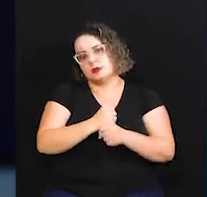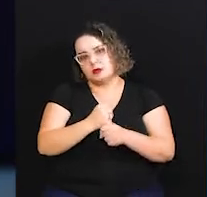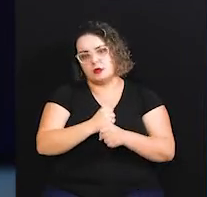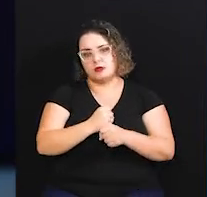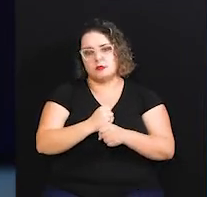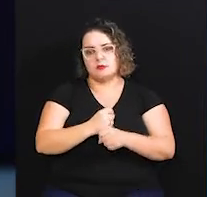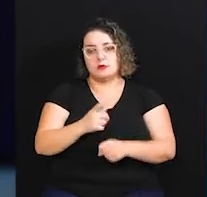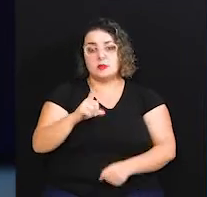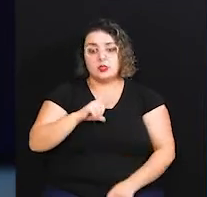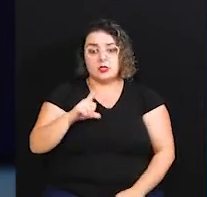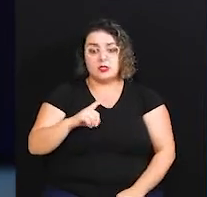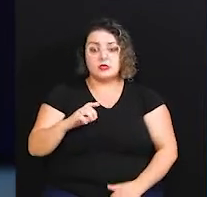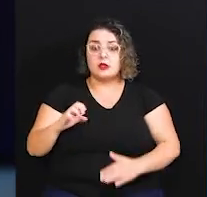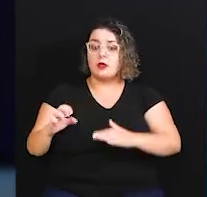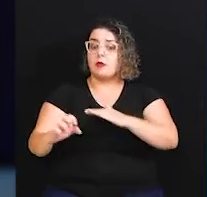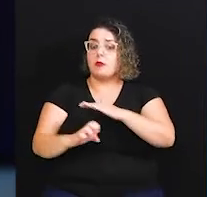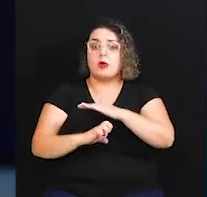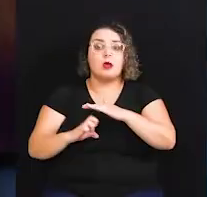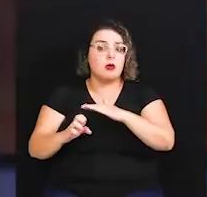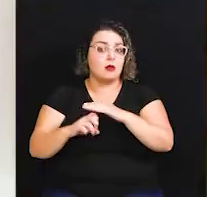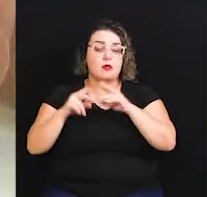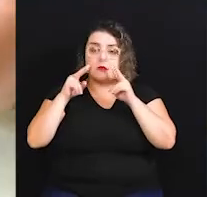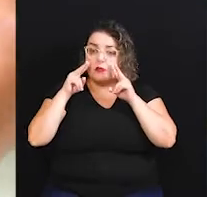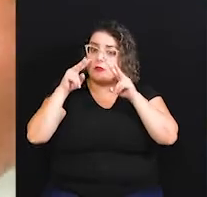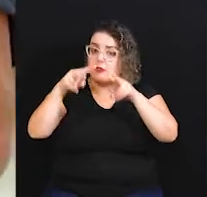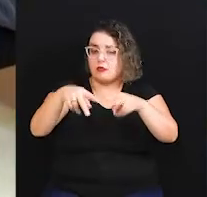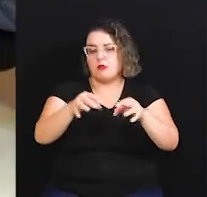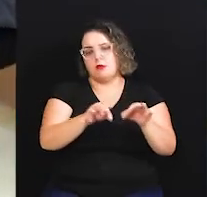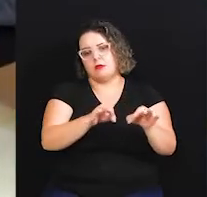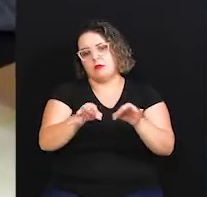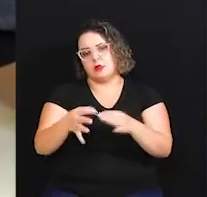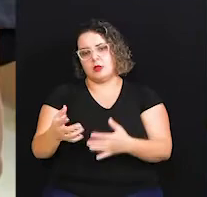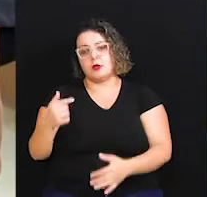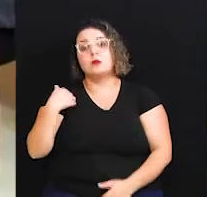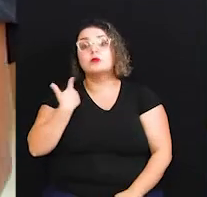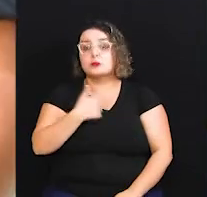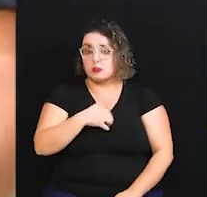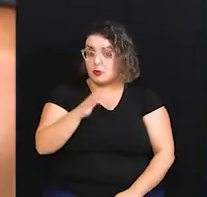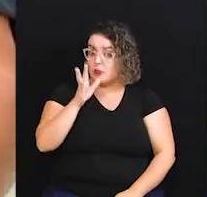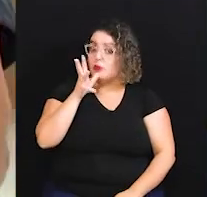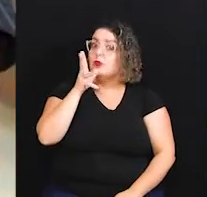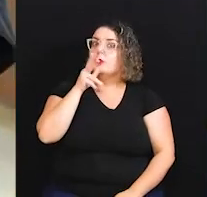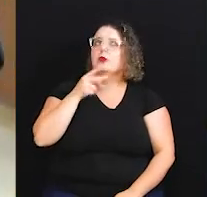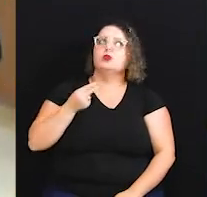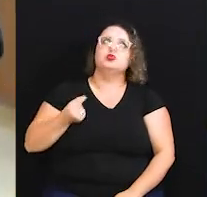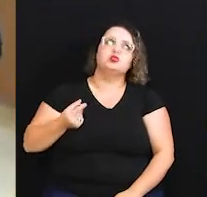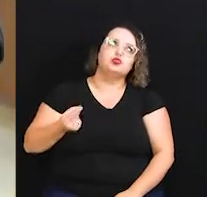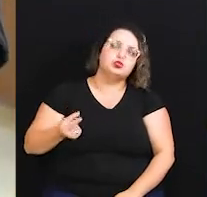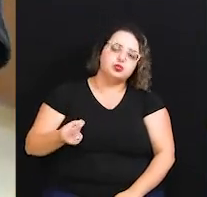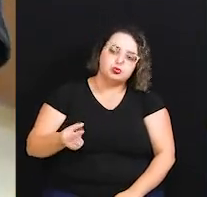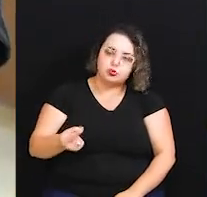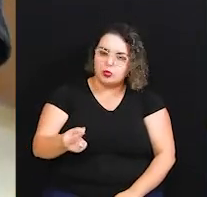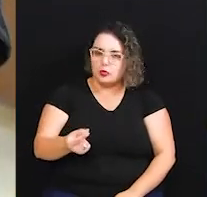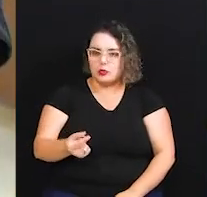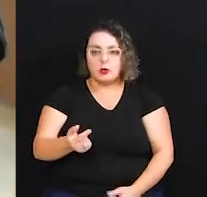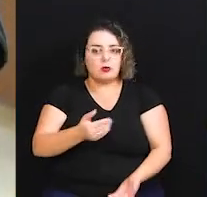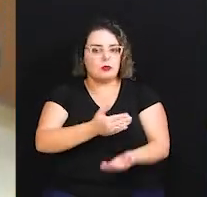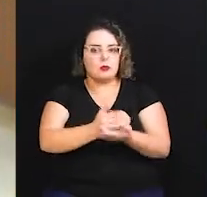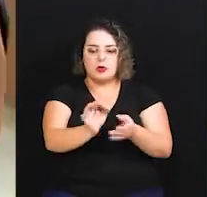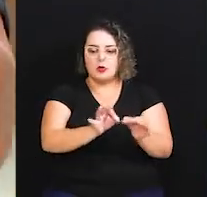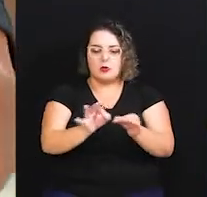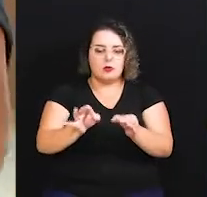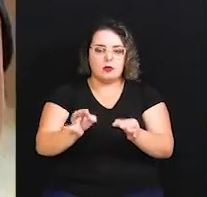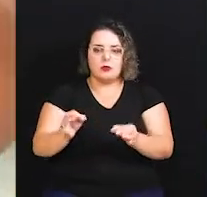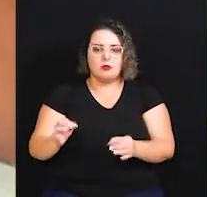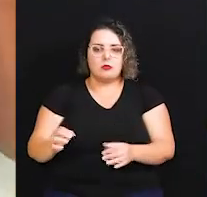anos para que você tenha uma empresa que olha para o seu projeto. O nosso demorou bastante. Não foi